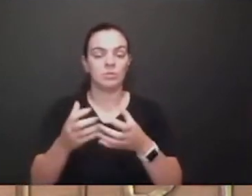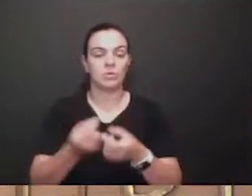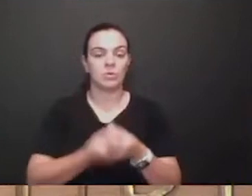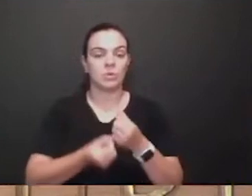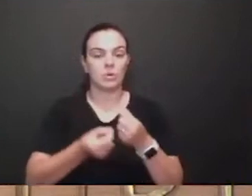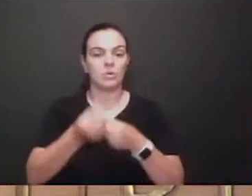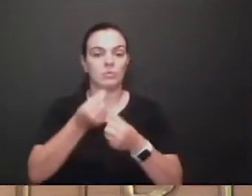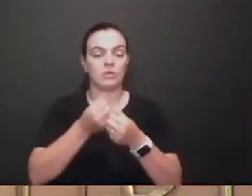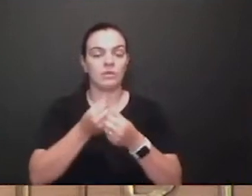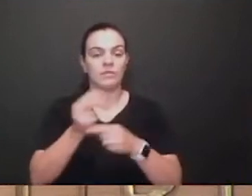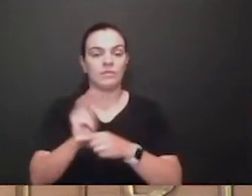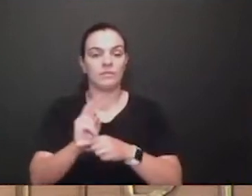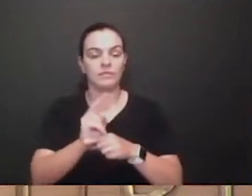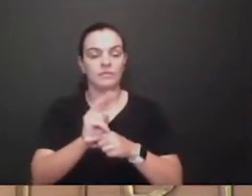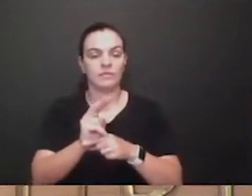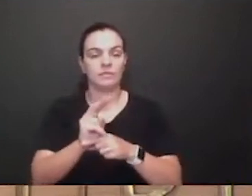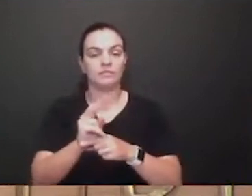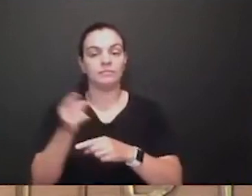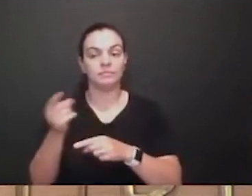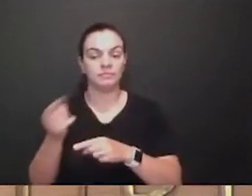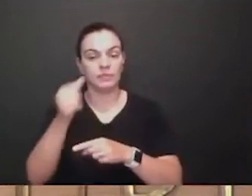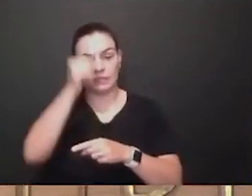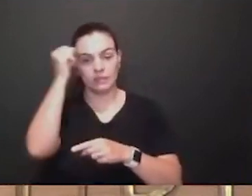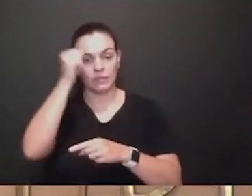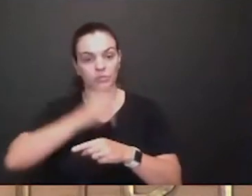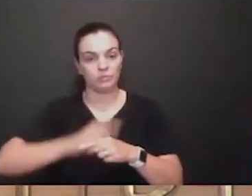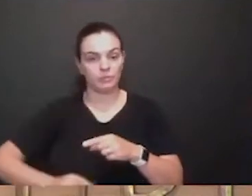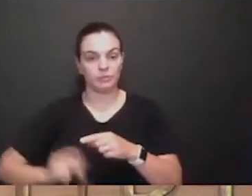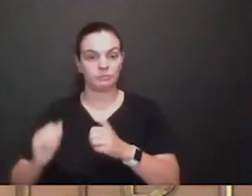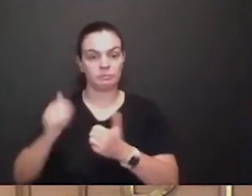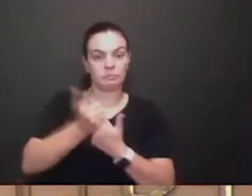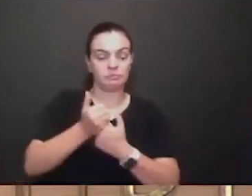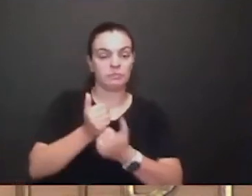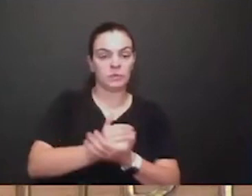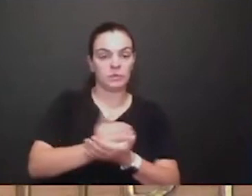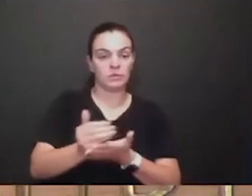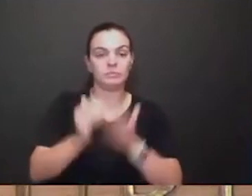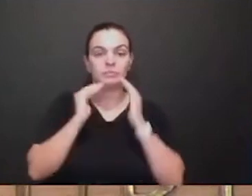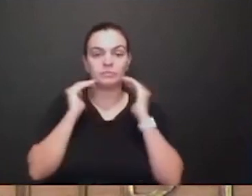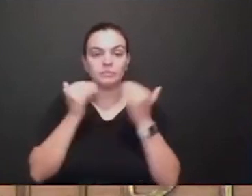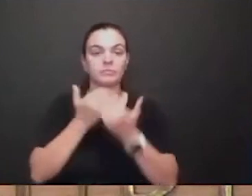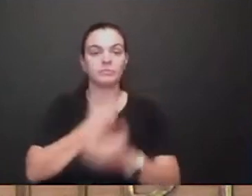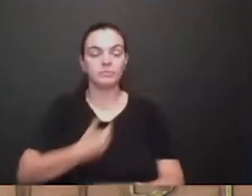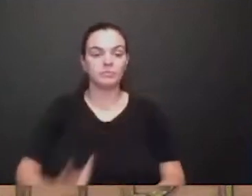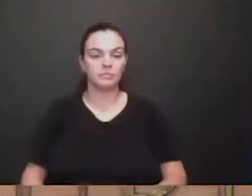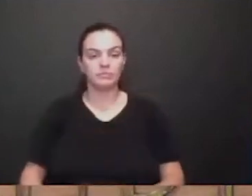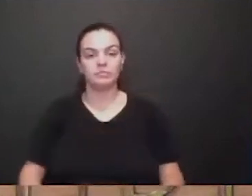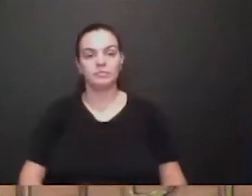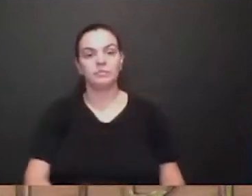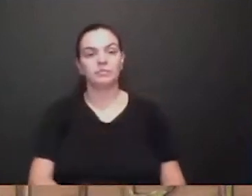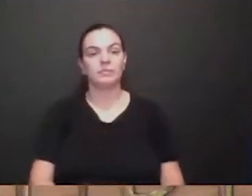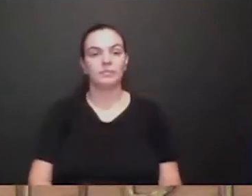do vereador Serginho do Posto, para que assuma os trabalhos, iniciando a audiência pública. Passo